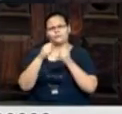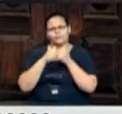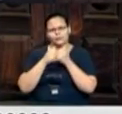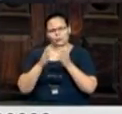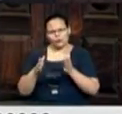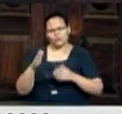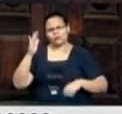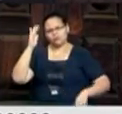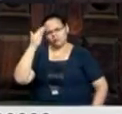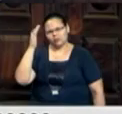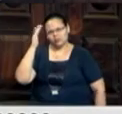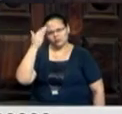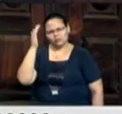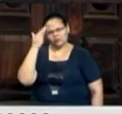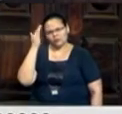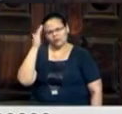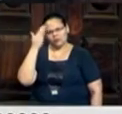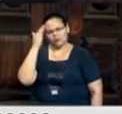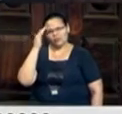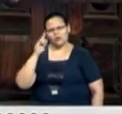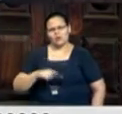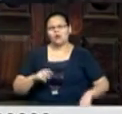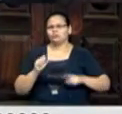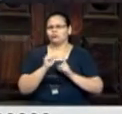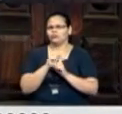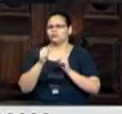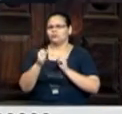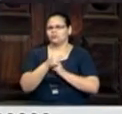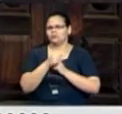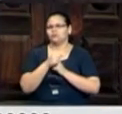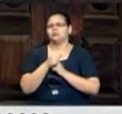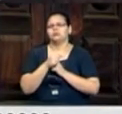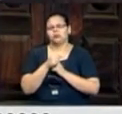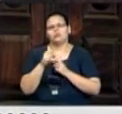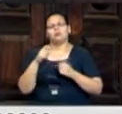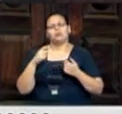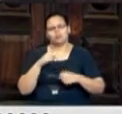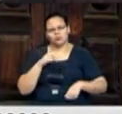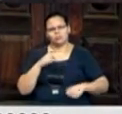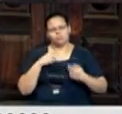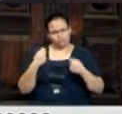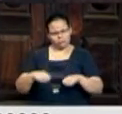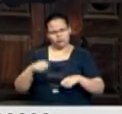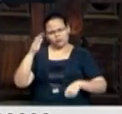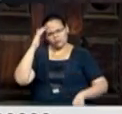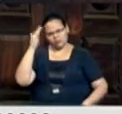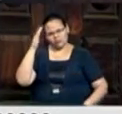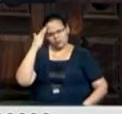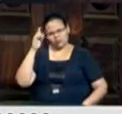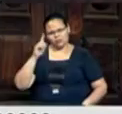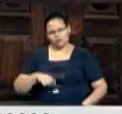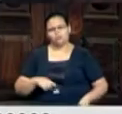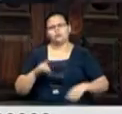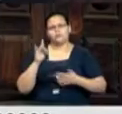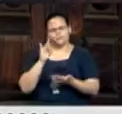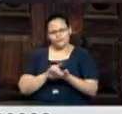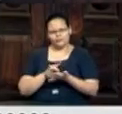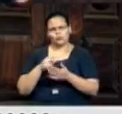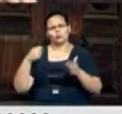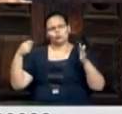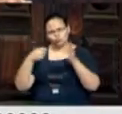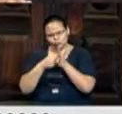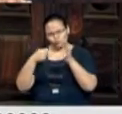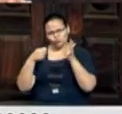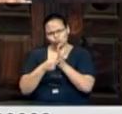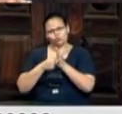comece a entender. A sociedade tem que entender a legitimidade da luta